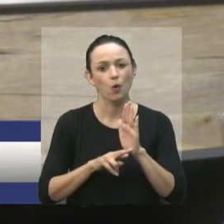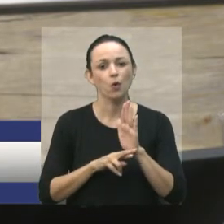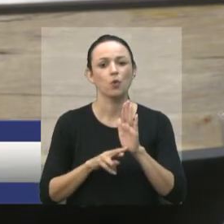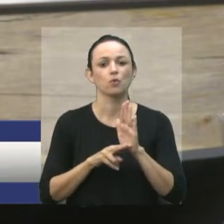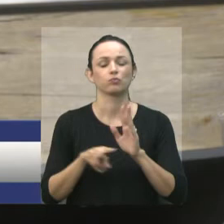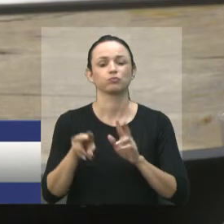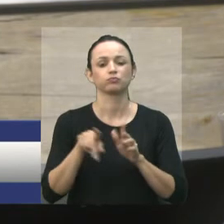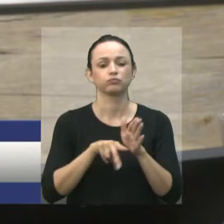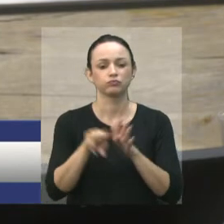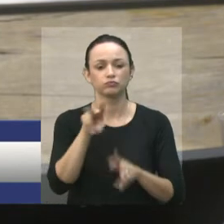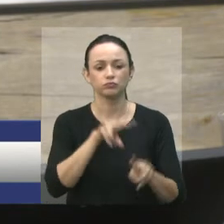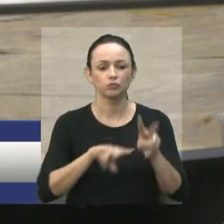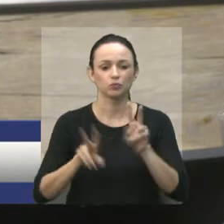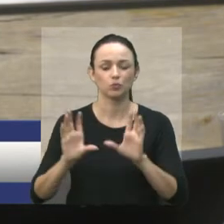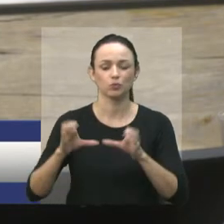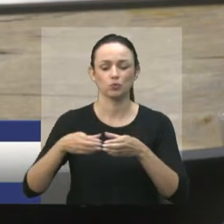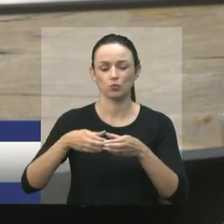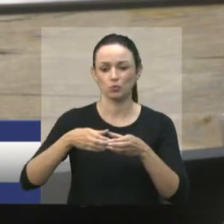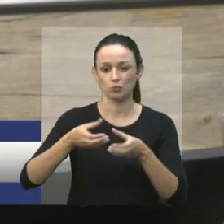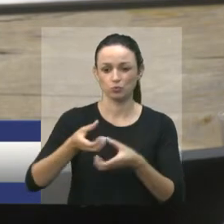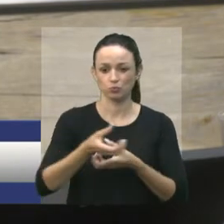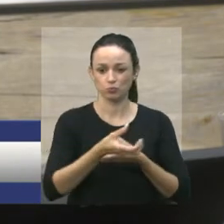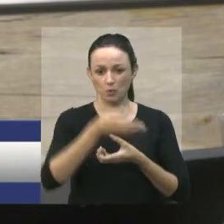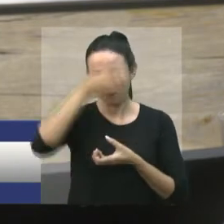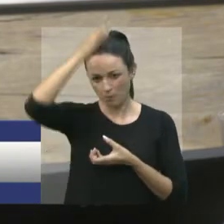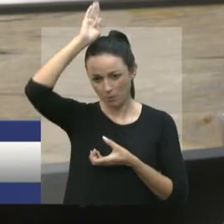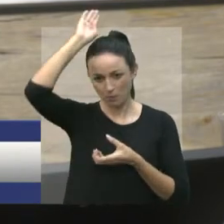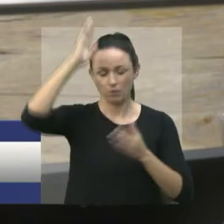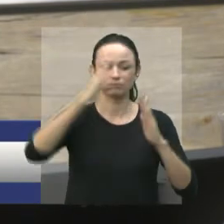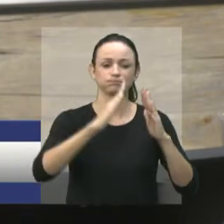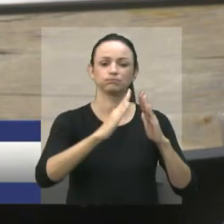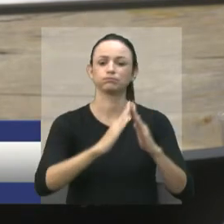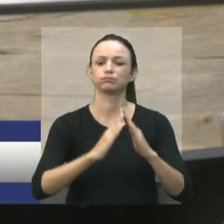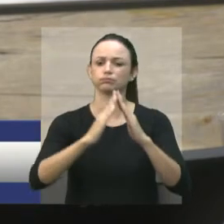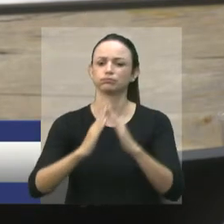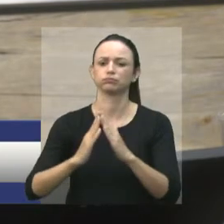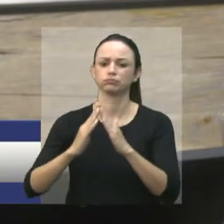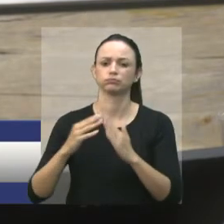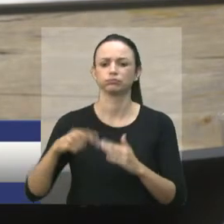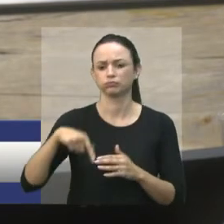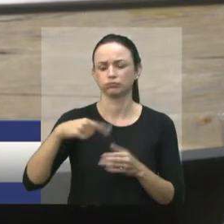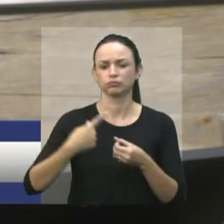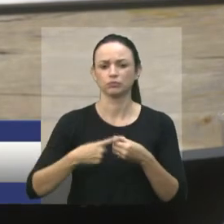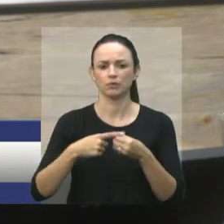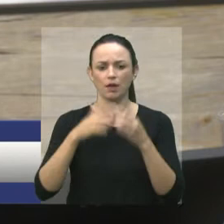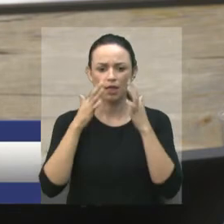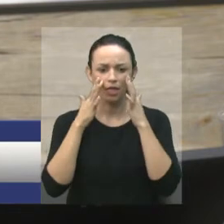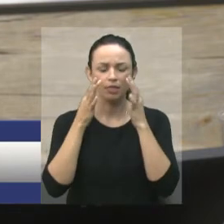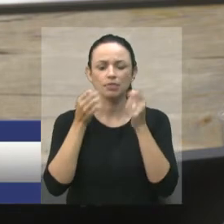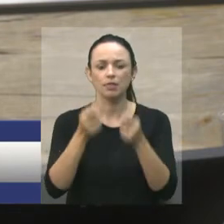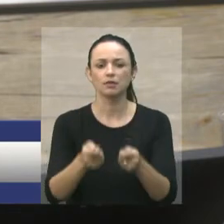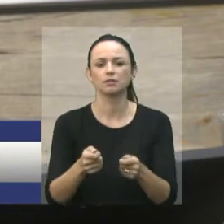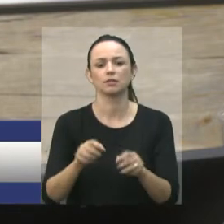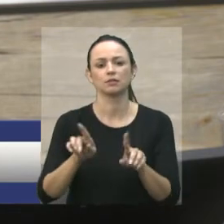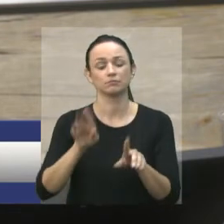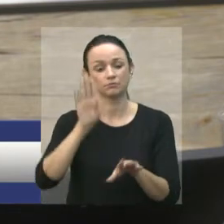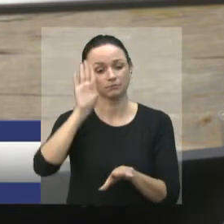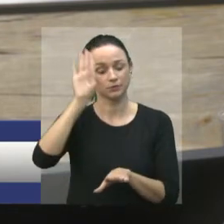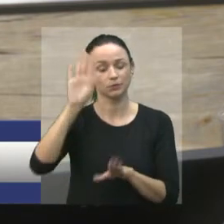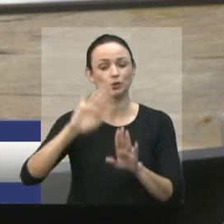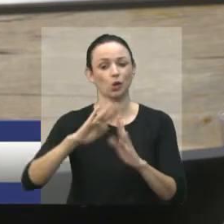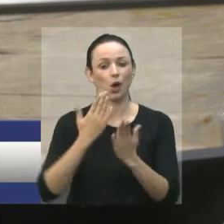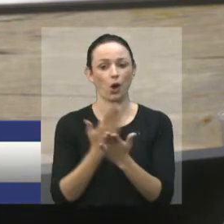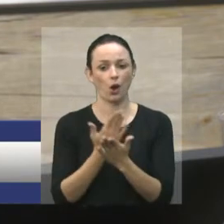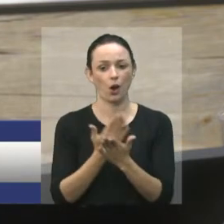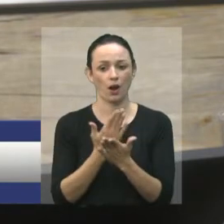vistoria do Corpo de Bombeiros, dos prédios municipais de Jaú, com principal atenção às unidades escolares, prevendo